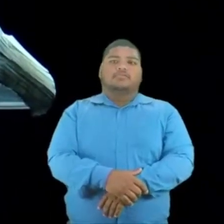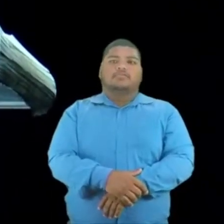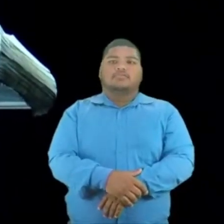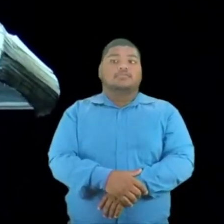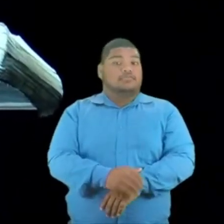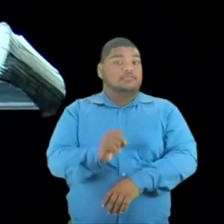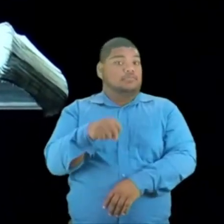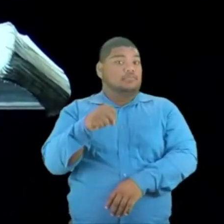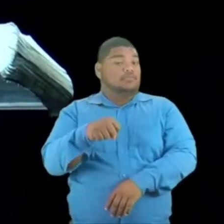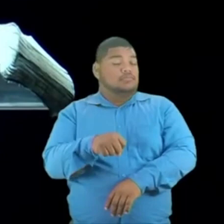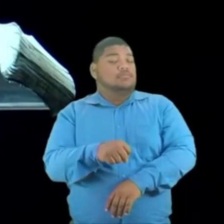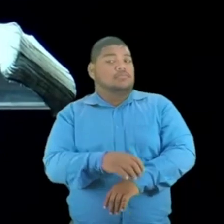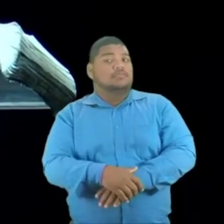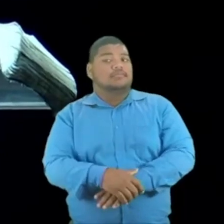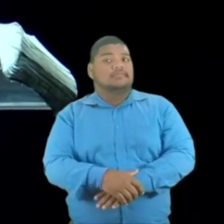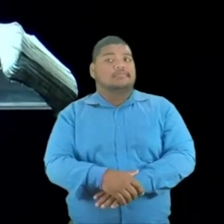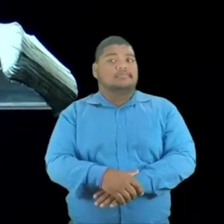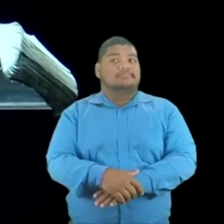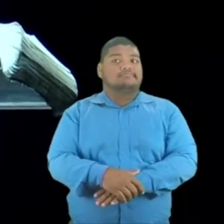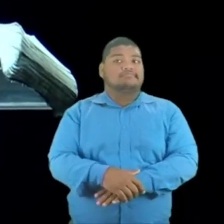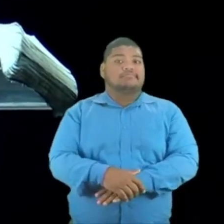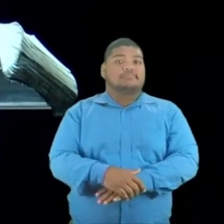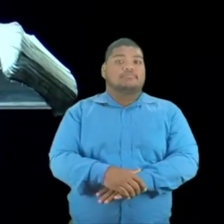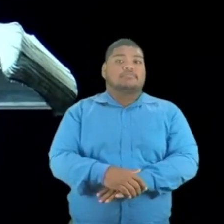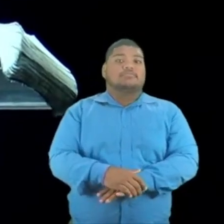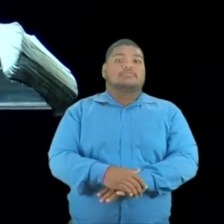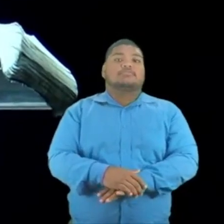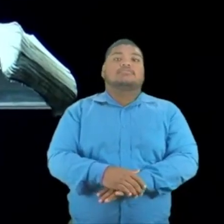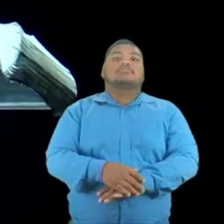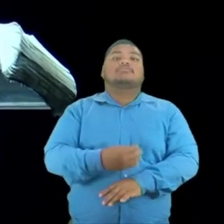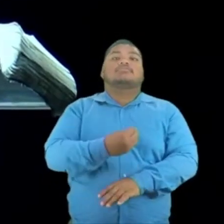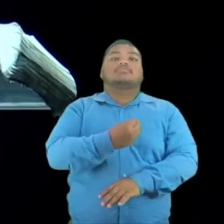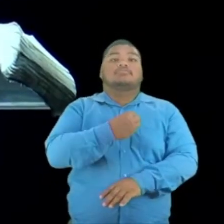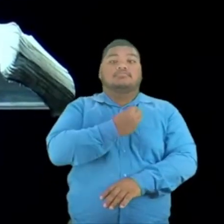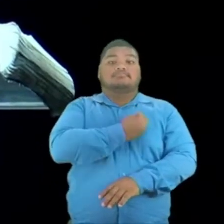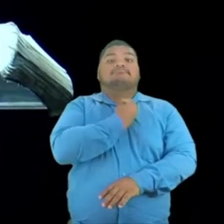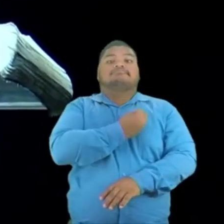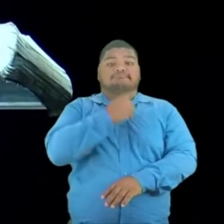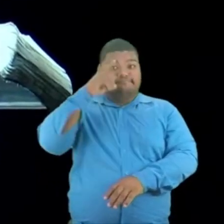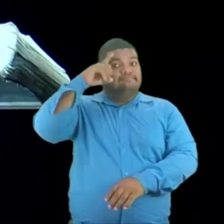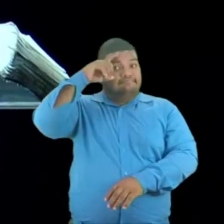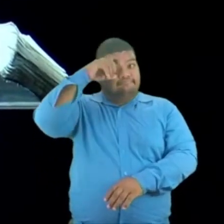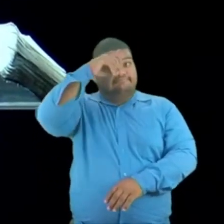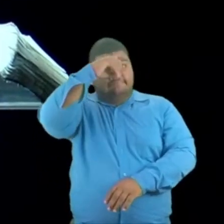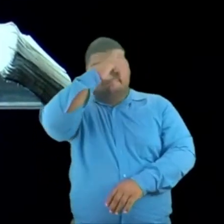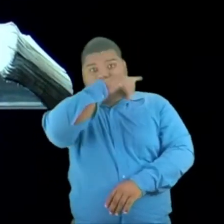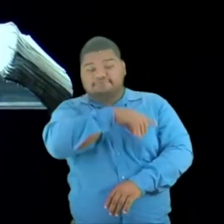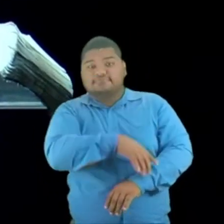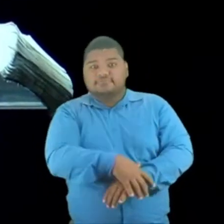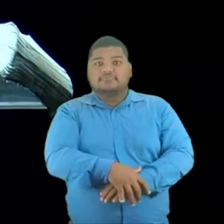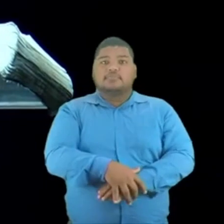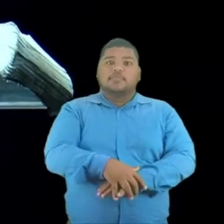Né? A gente engole sapo todo dia. É, gente. Não é fácil, não. A gente engole sapo. Eu engulo